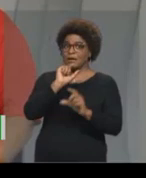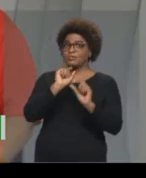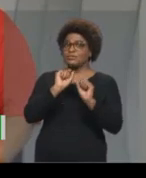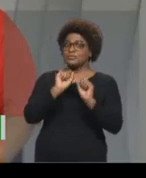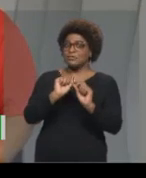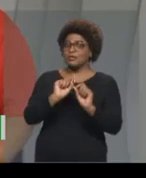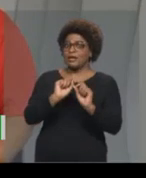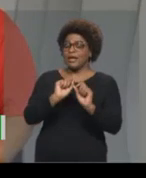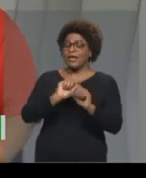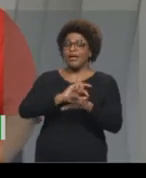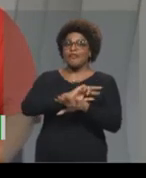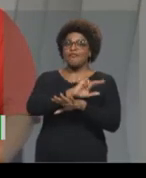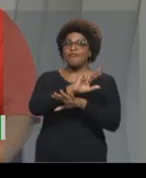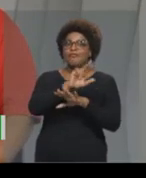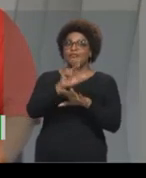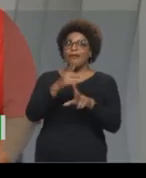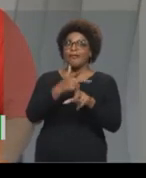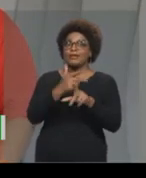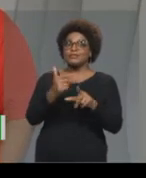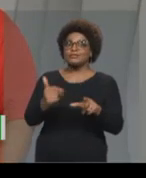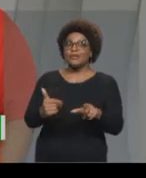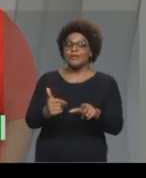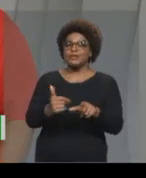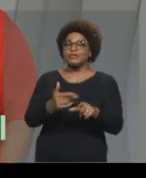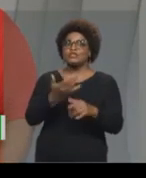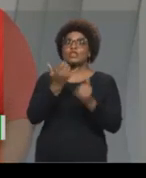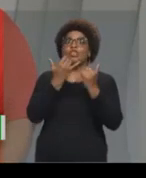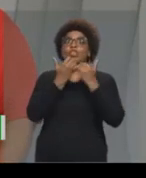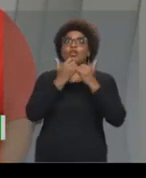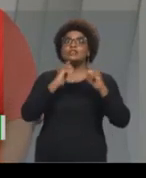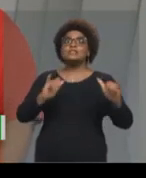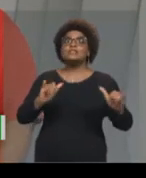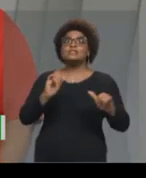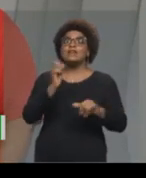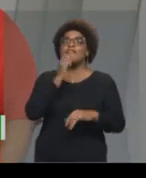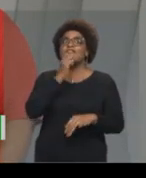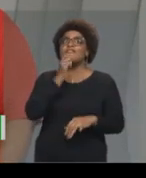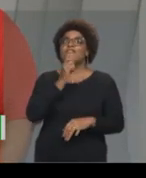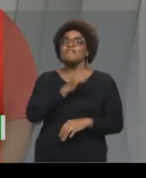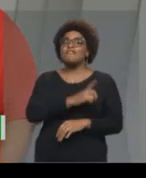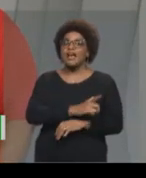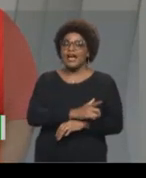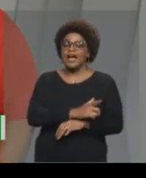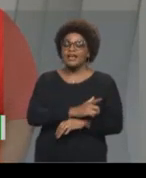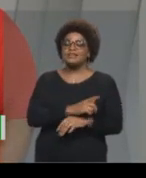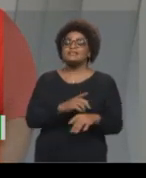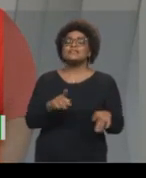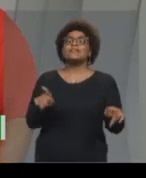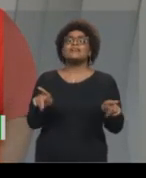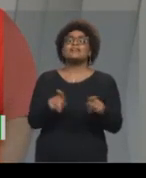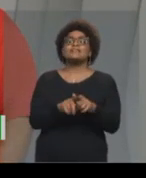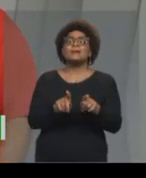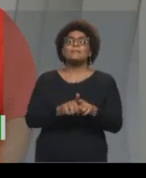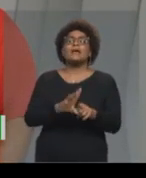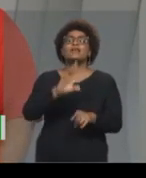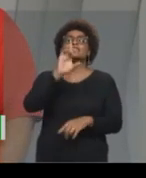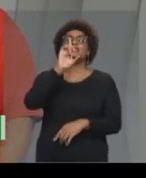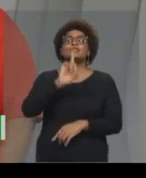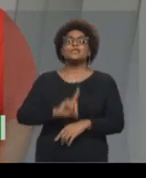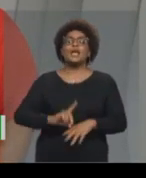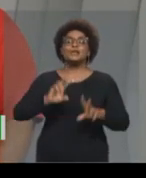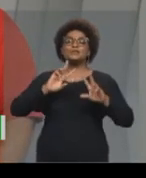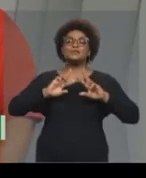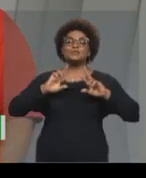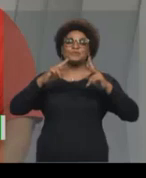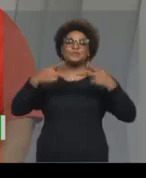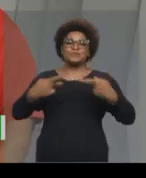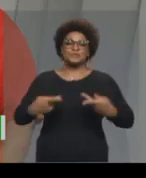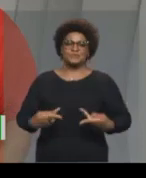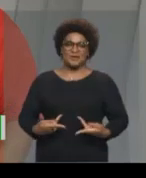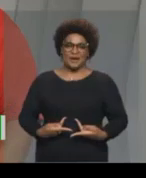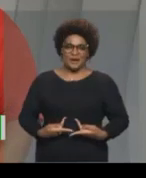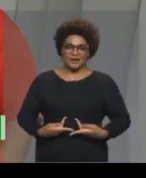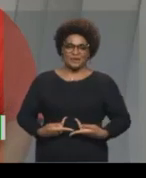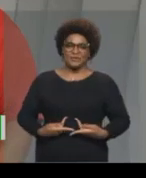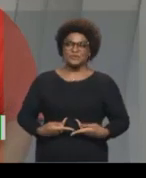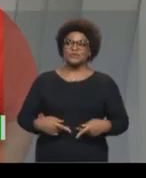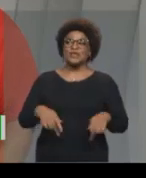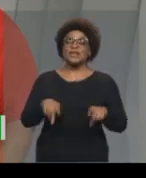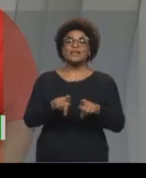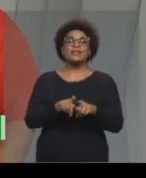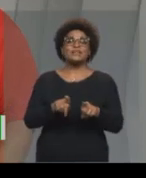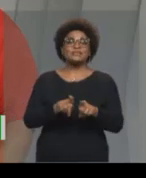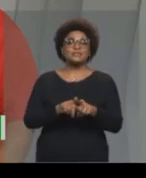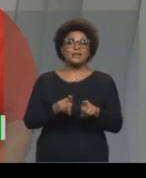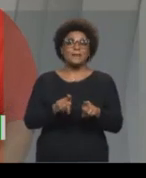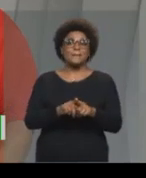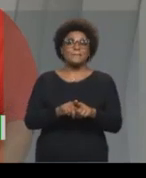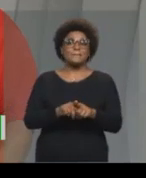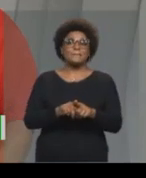sobre fake news. E no nono ano também vimos sobre human rights, que são os direitos humanos, e sobre os global goals, né,